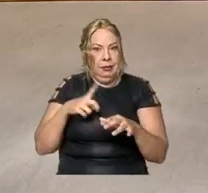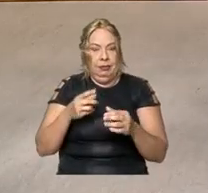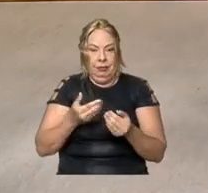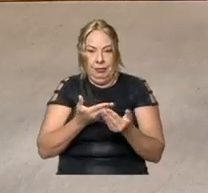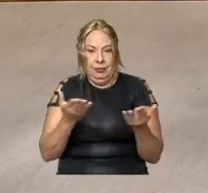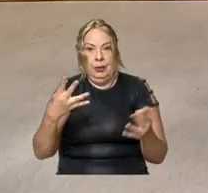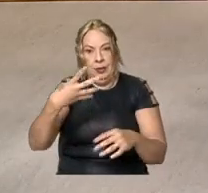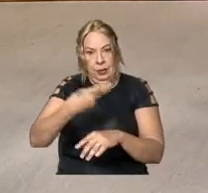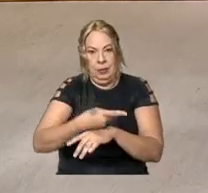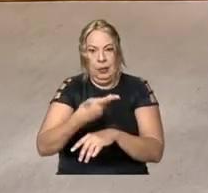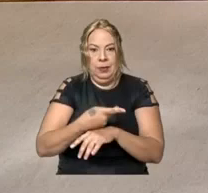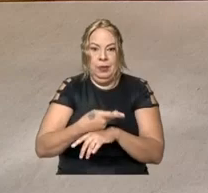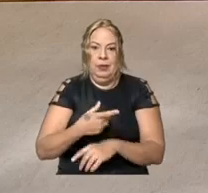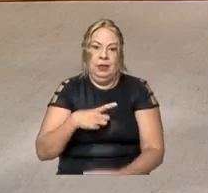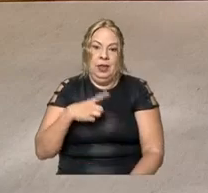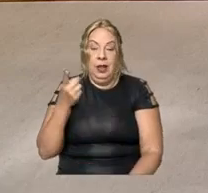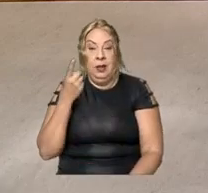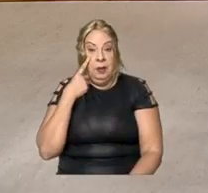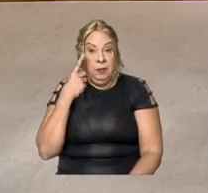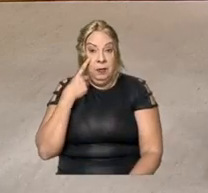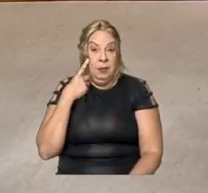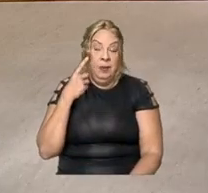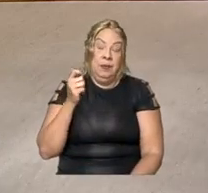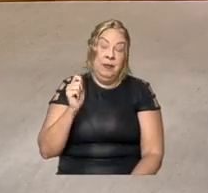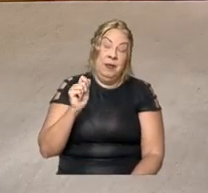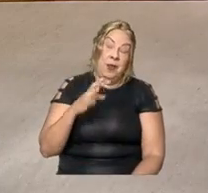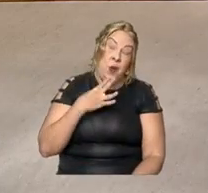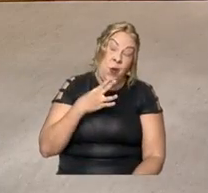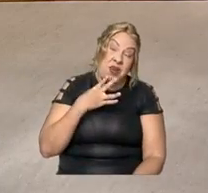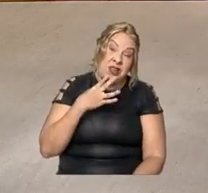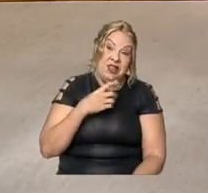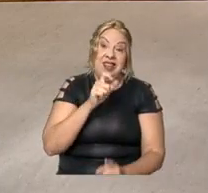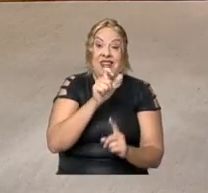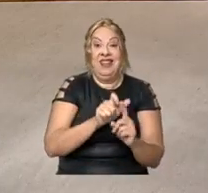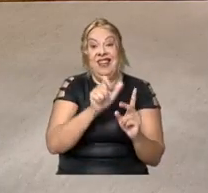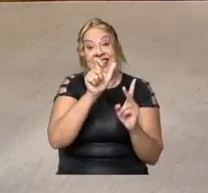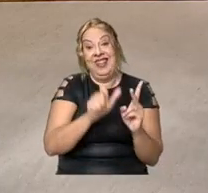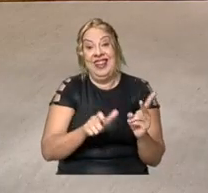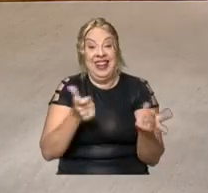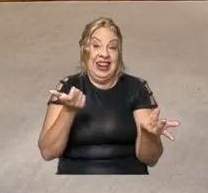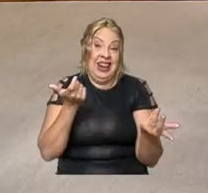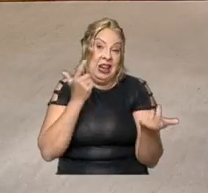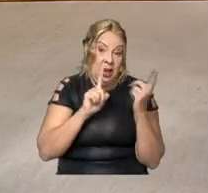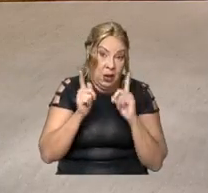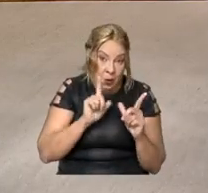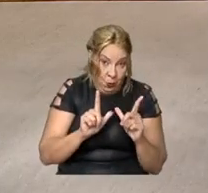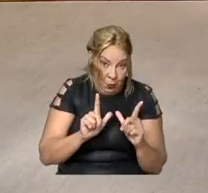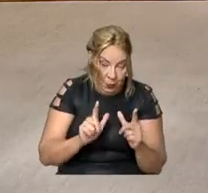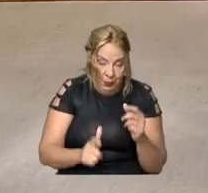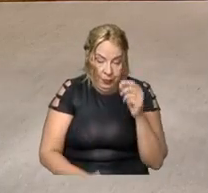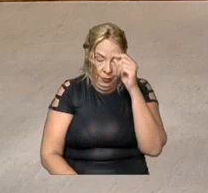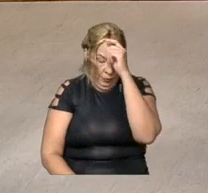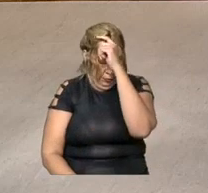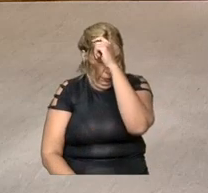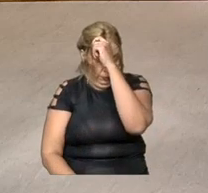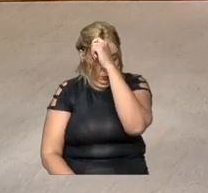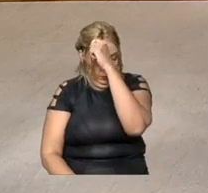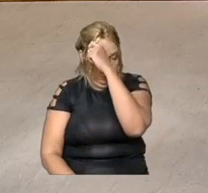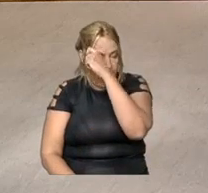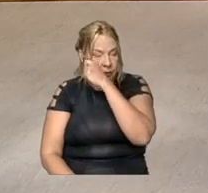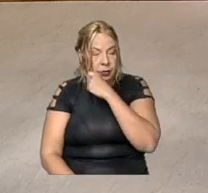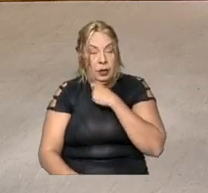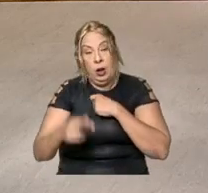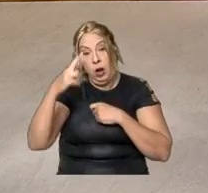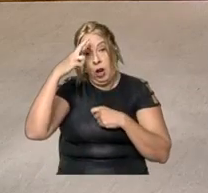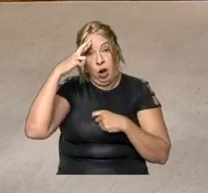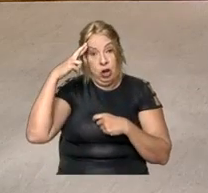eu fiquei numa ansiedade pra ver quem levou essa premiação. E aí o nosso querido repórter